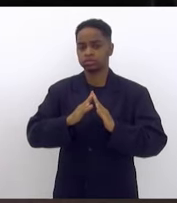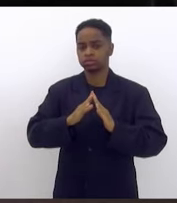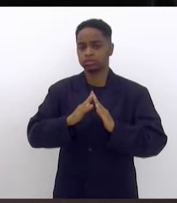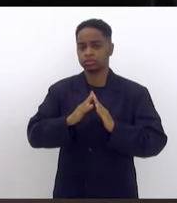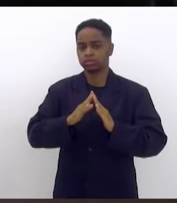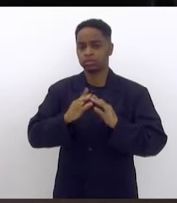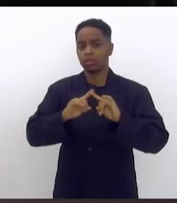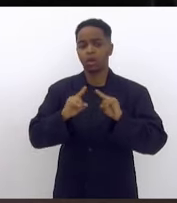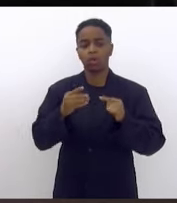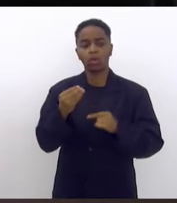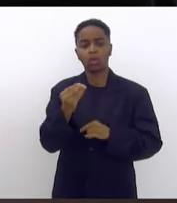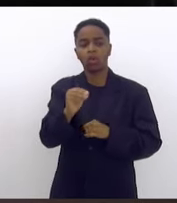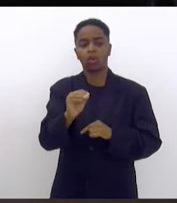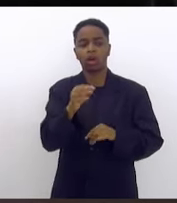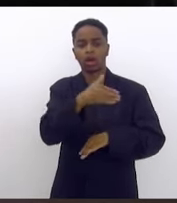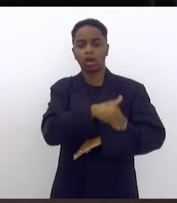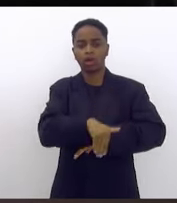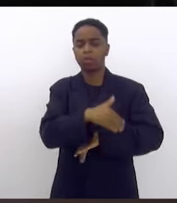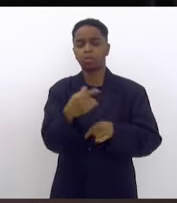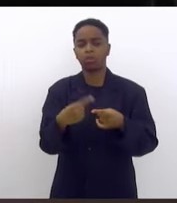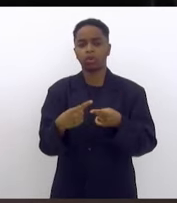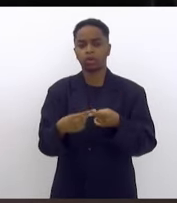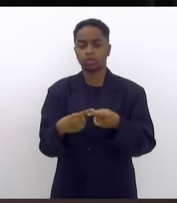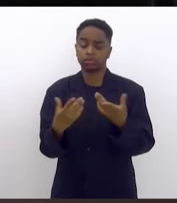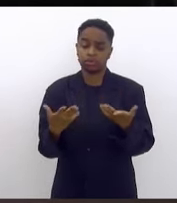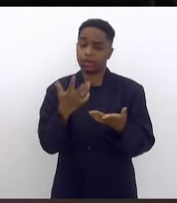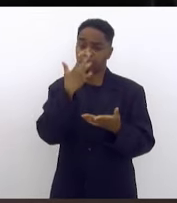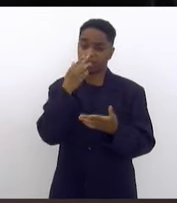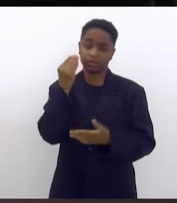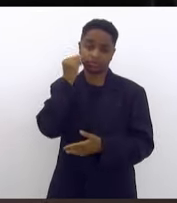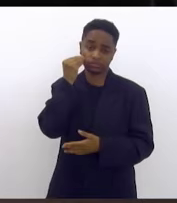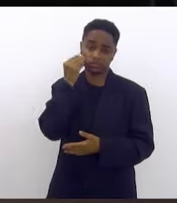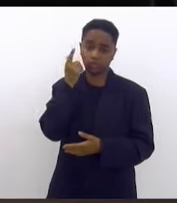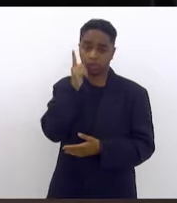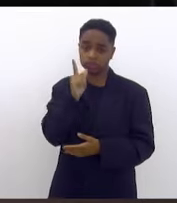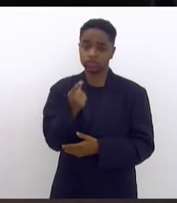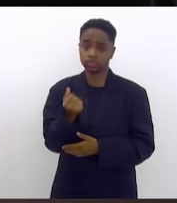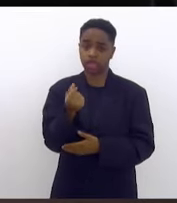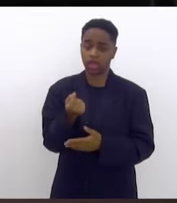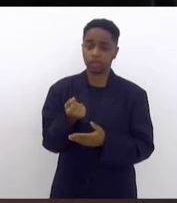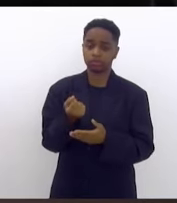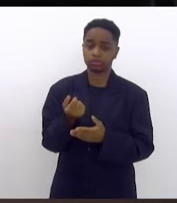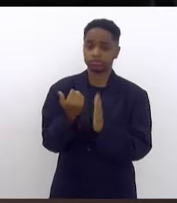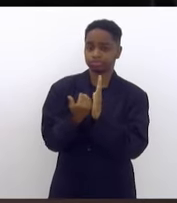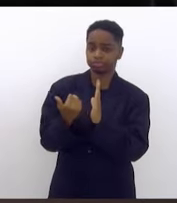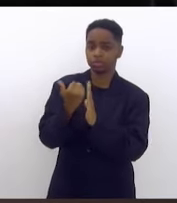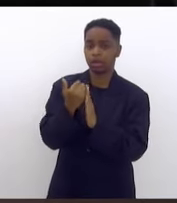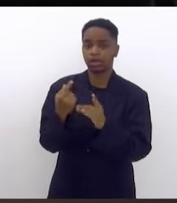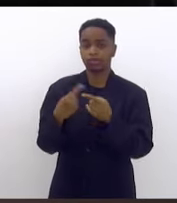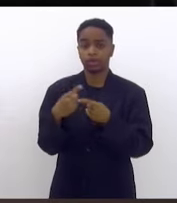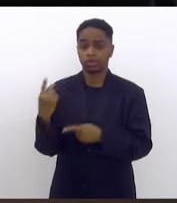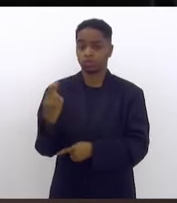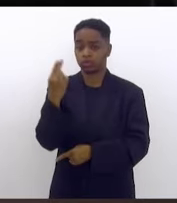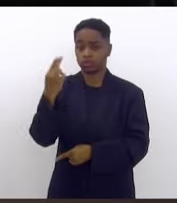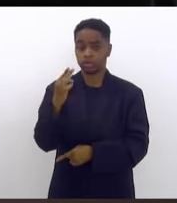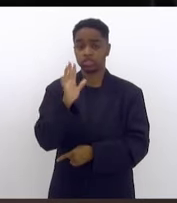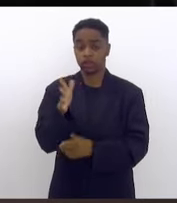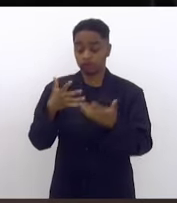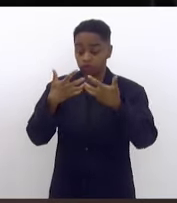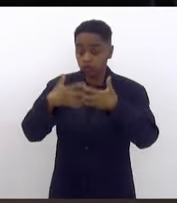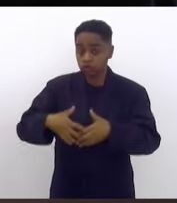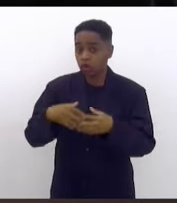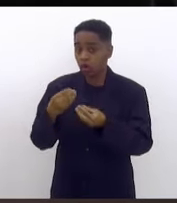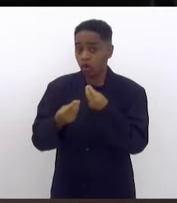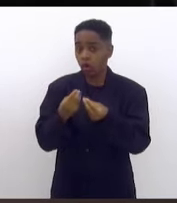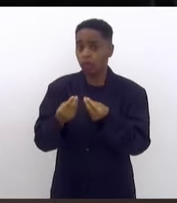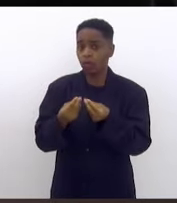e colocar para a rua? Algum entendimento tem para visar lucro? Porque é humanamente possível o hidrômetro que já funciona se retirar e